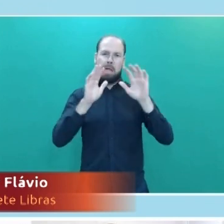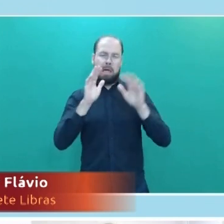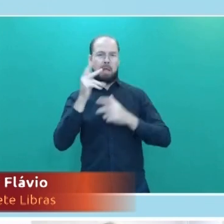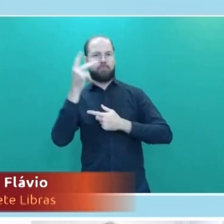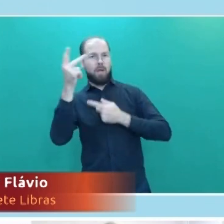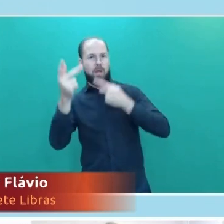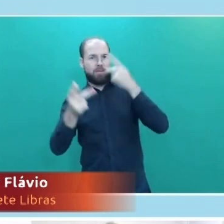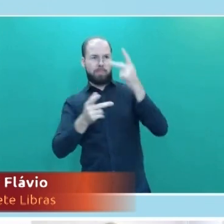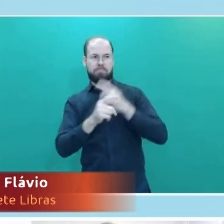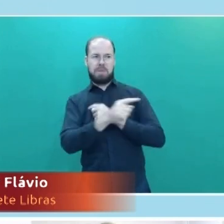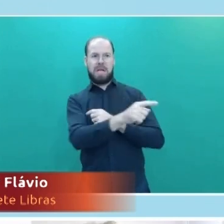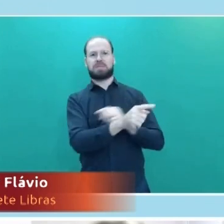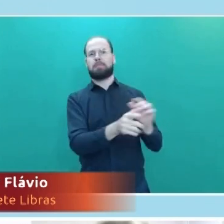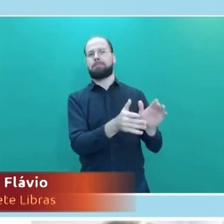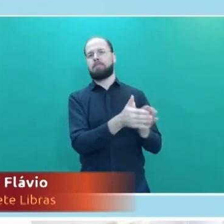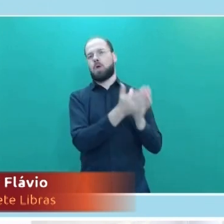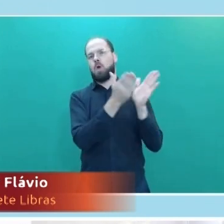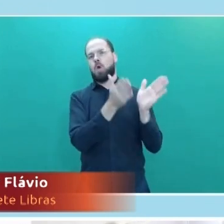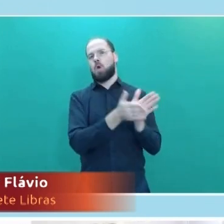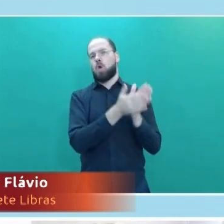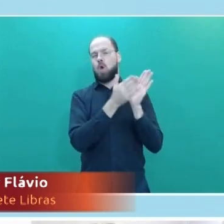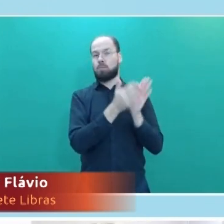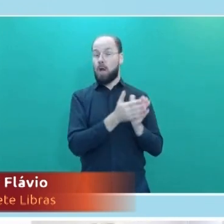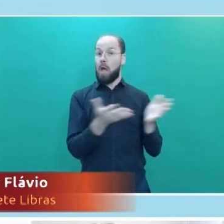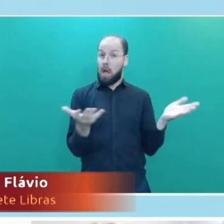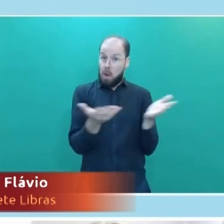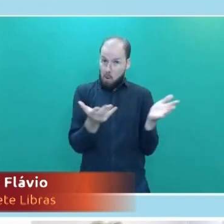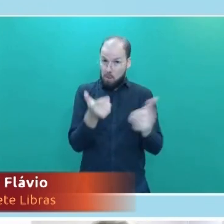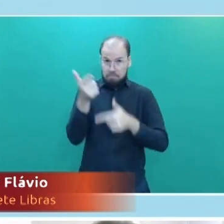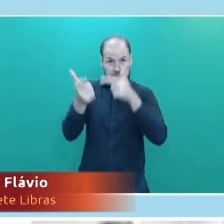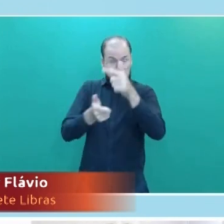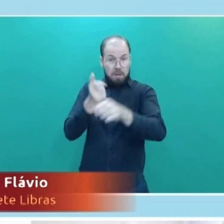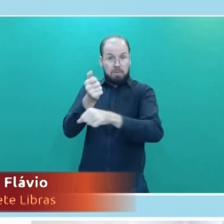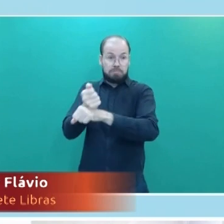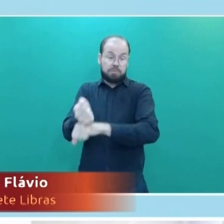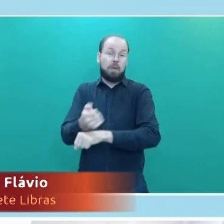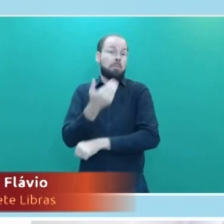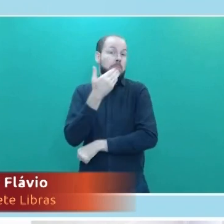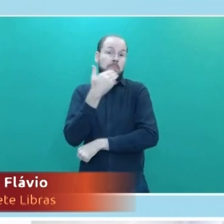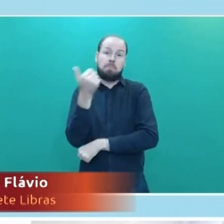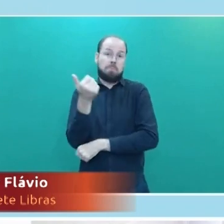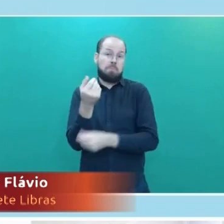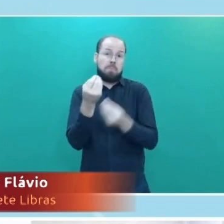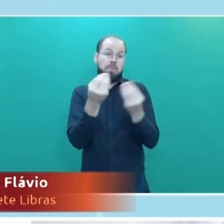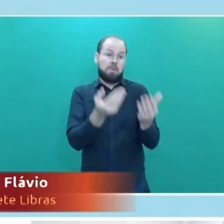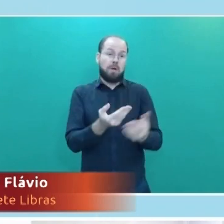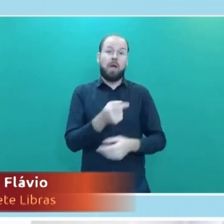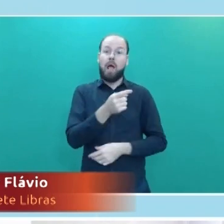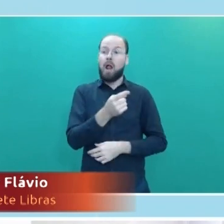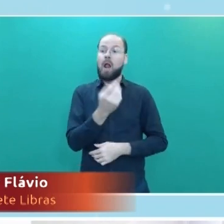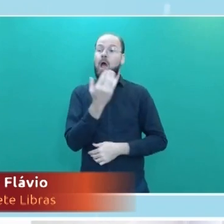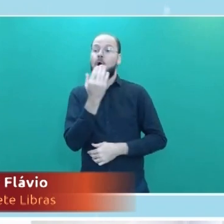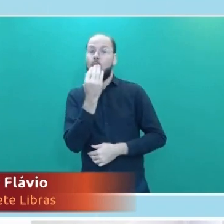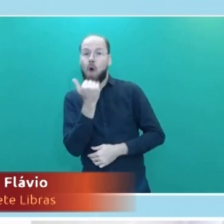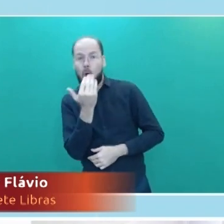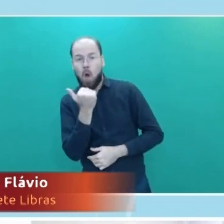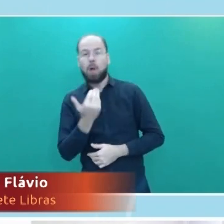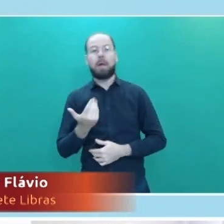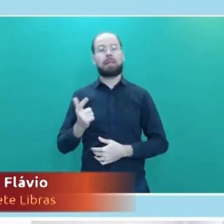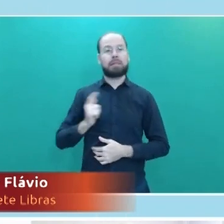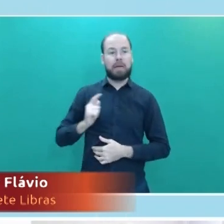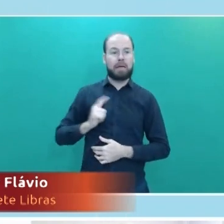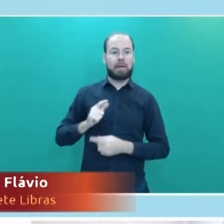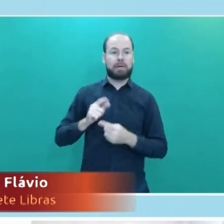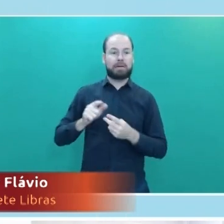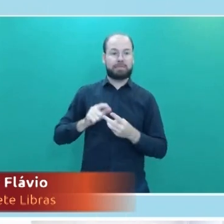na pobreza, ele tem condições até melhores, ele está comendo. Rosana, eu vou interromper você só um pouquinho, porque você já